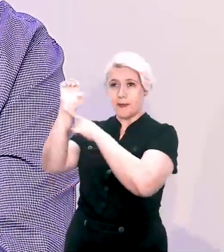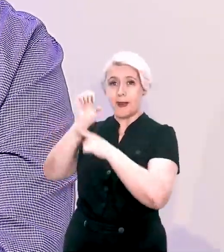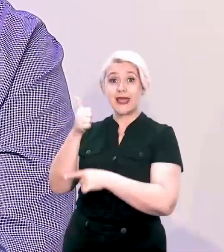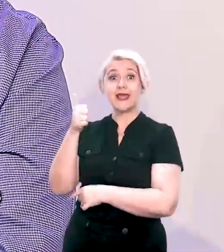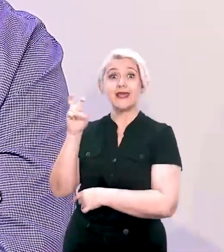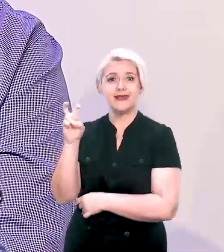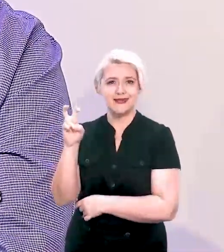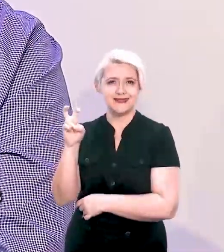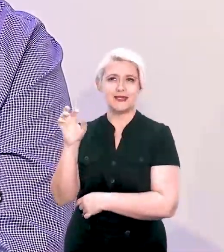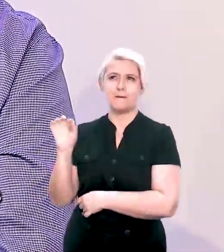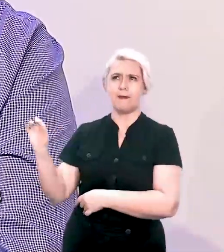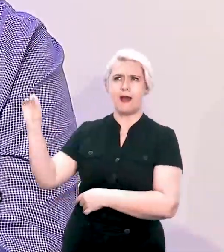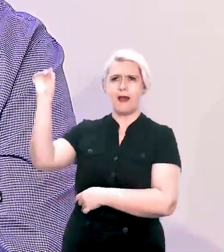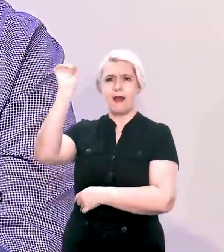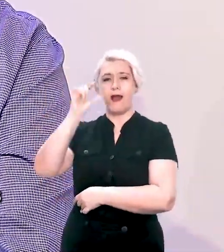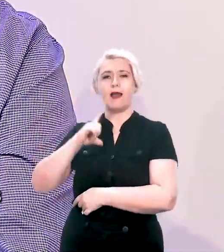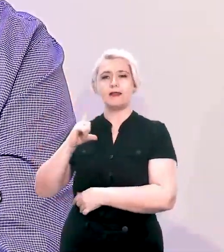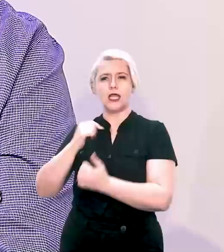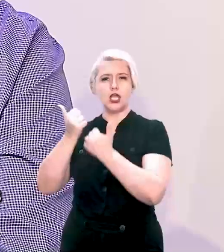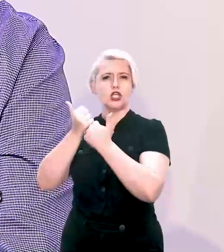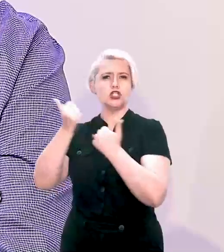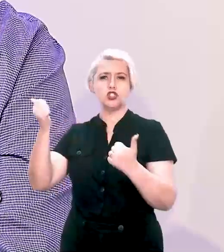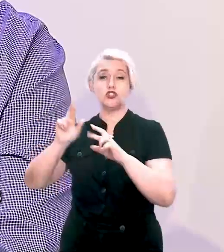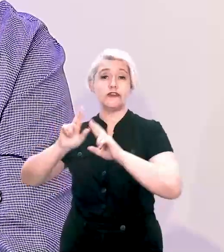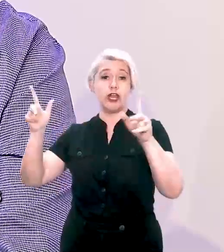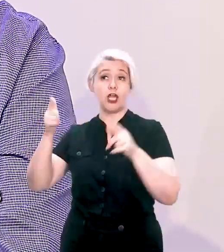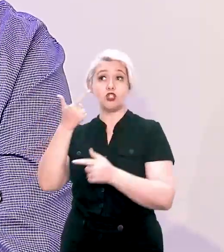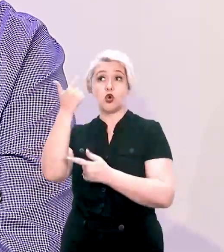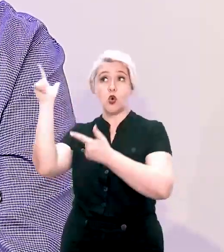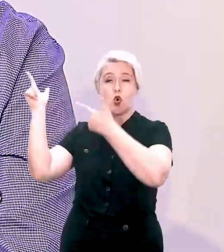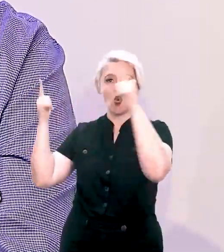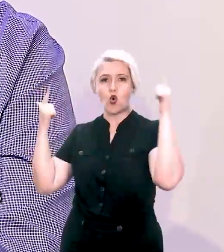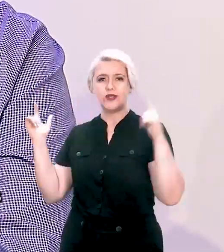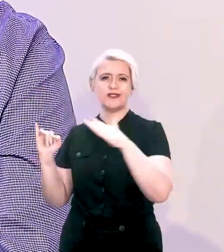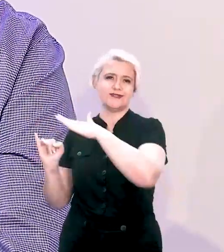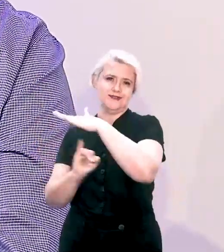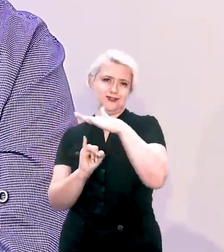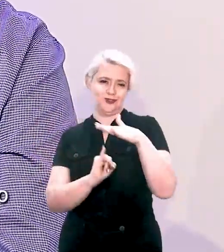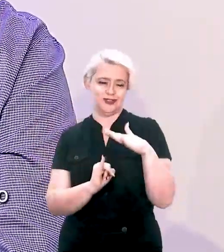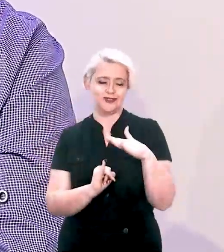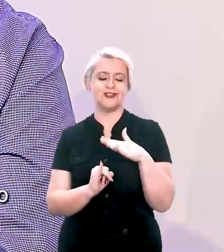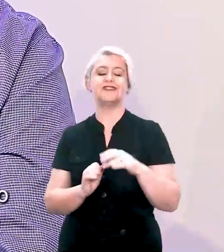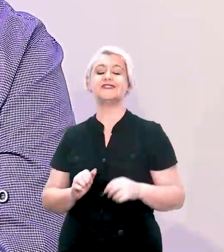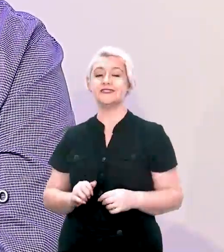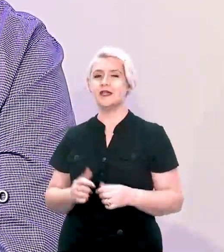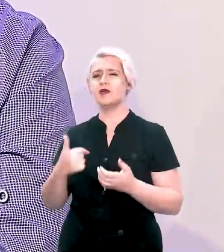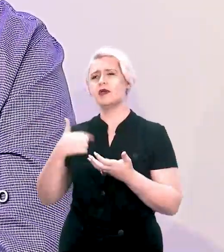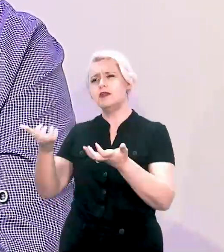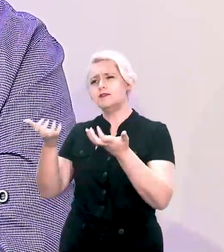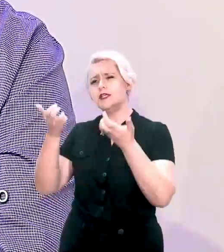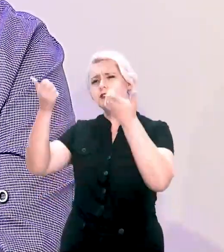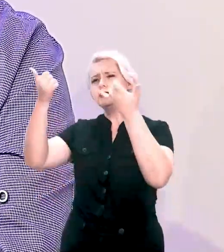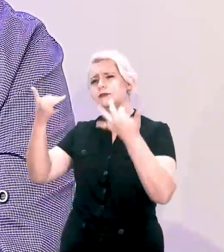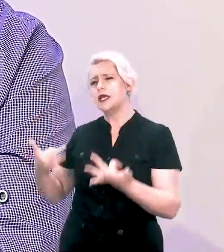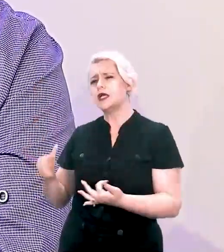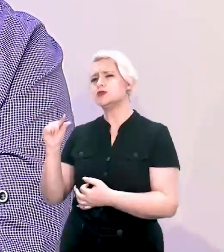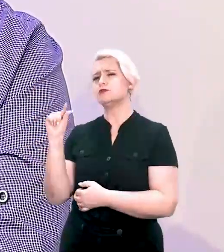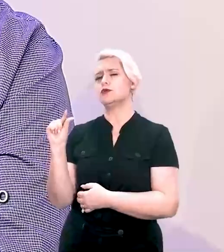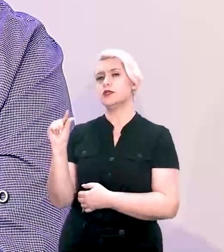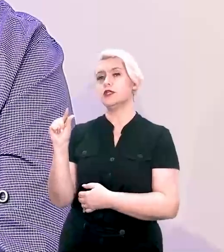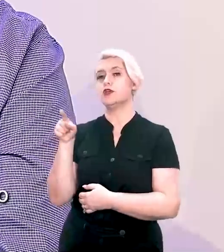federação, tem uma governança diferente de outras instituições Eu queria que você falasse um pouquinho agora, porque